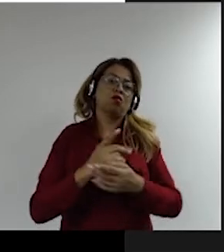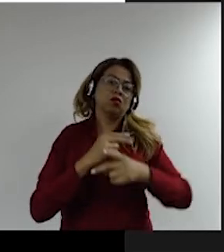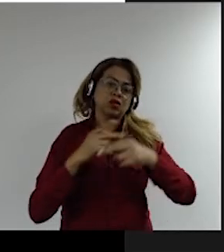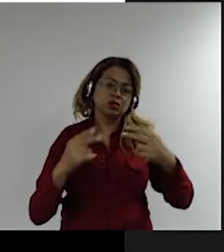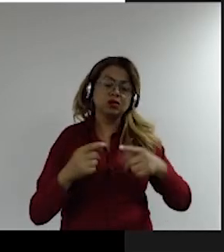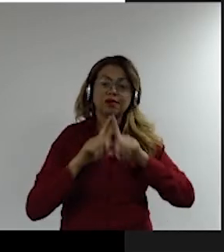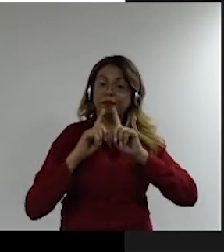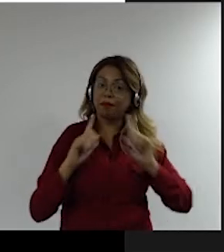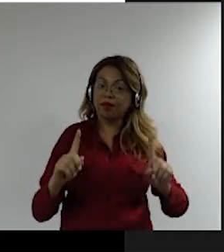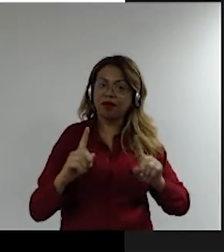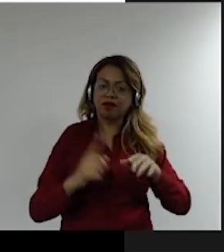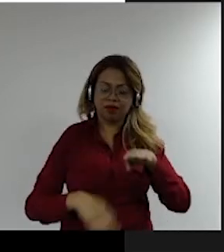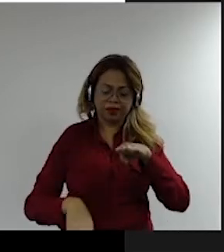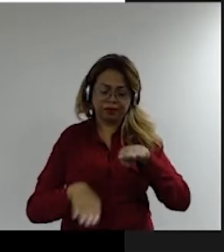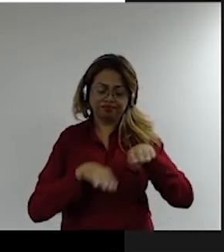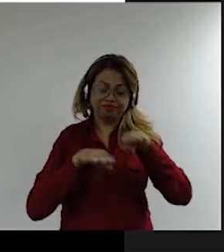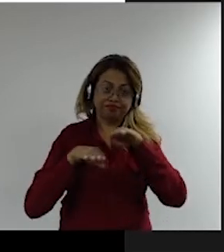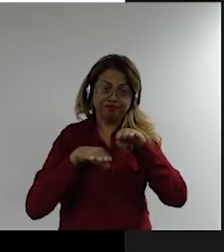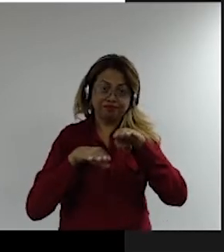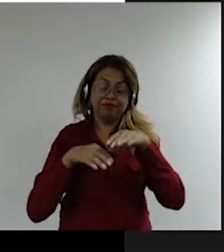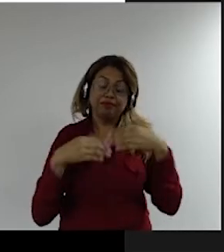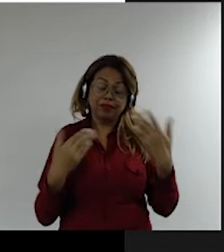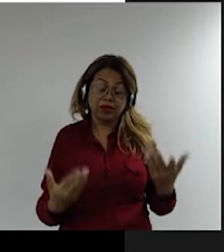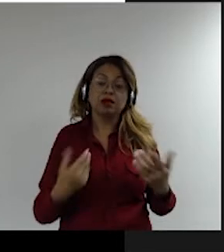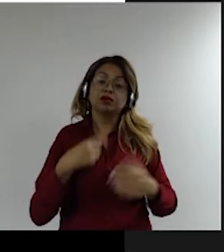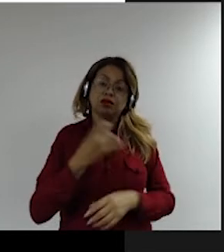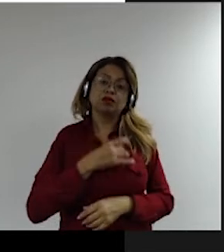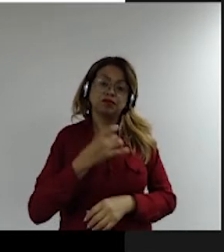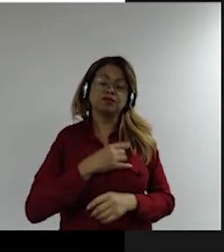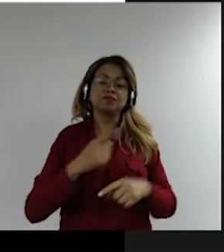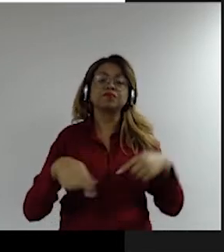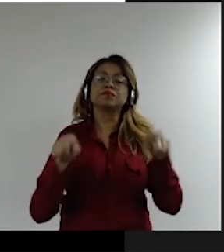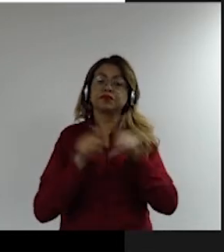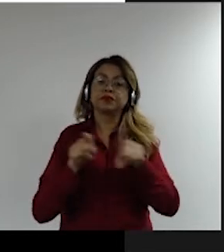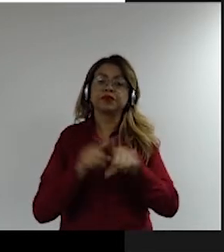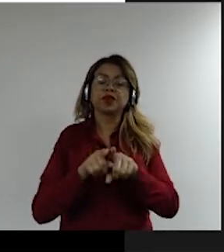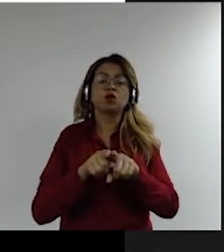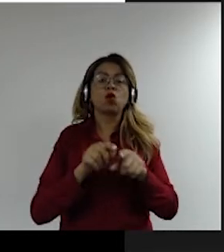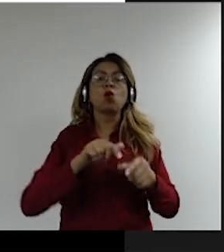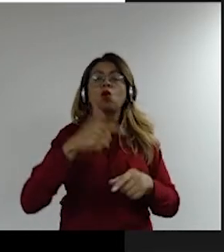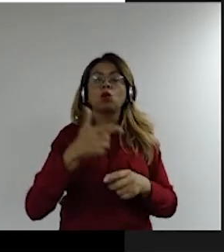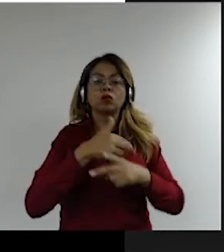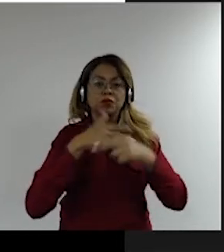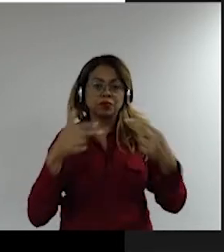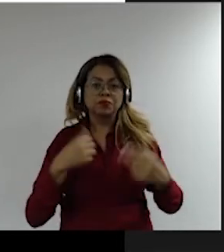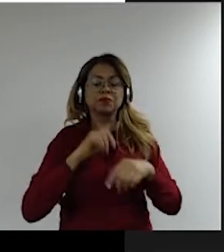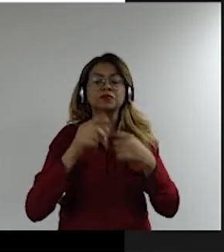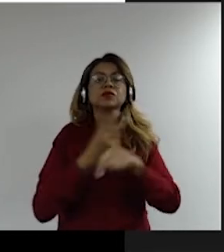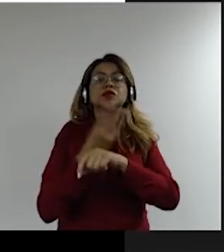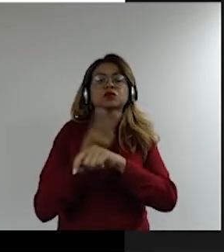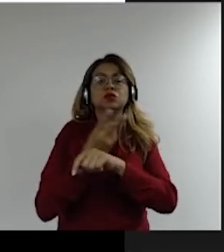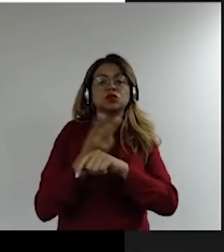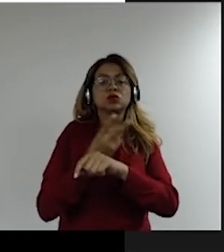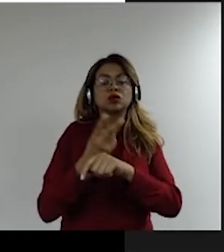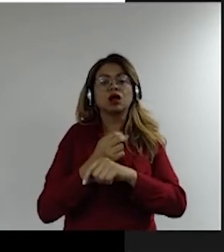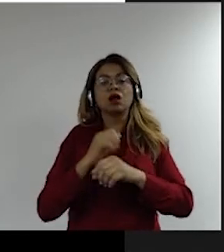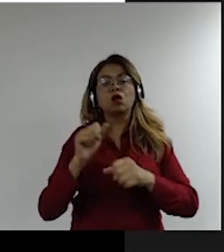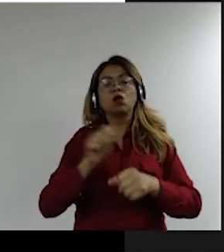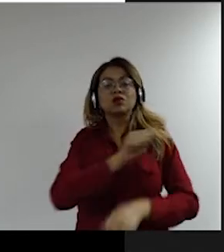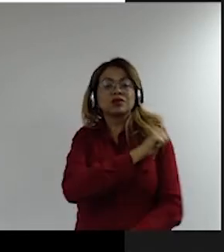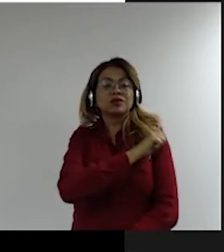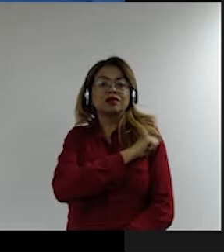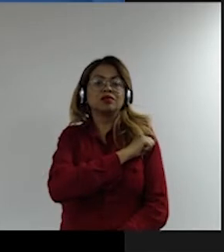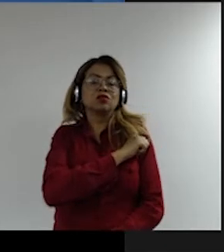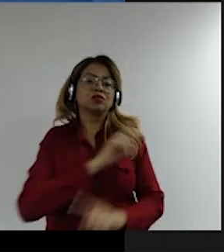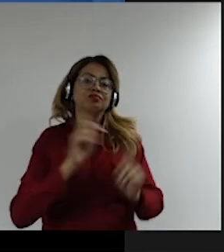das desigualdades educacionais. E outra coisa que eles fizeram é a busca ativa dos alunos que não voltaram.